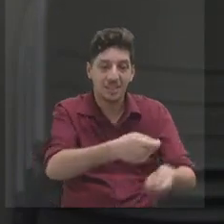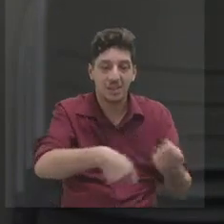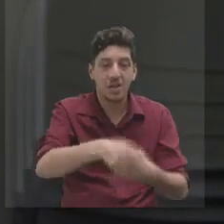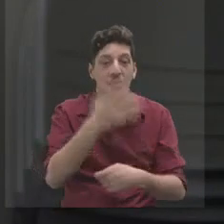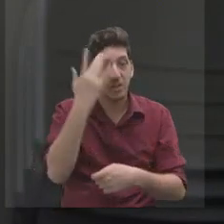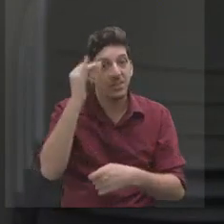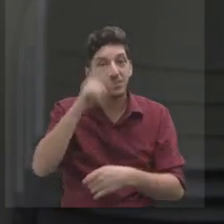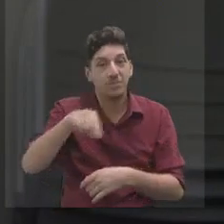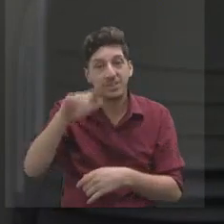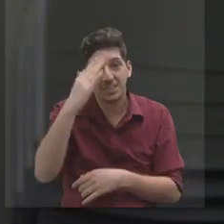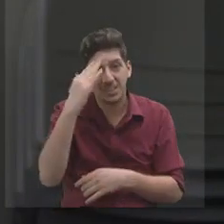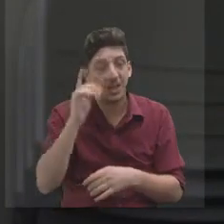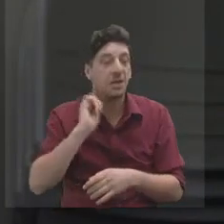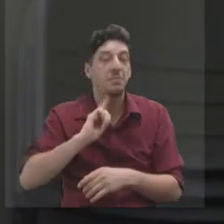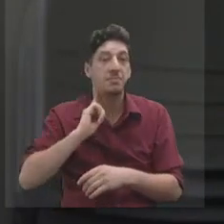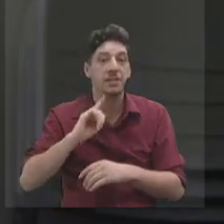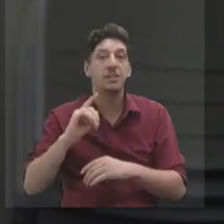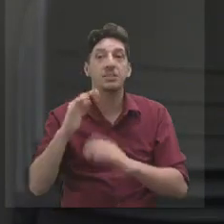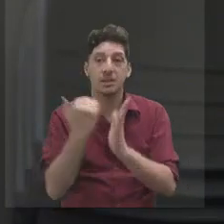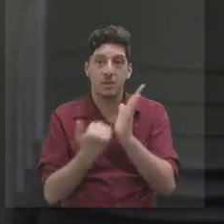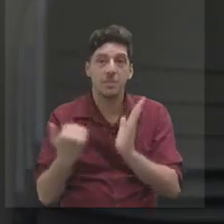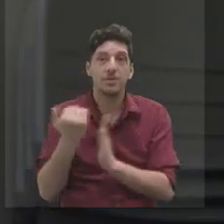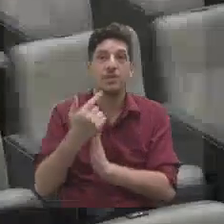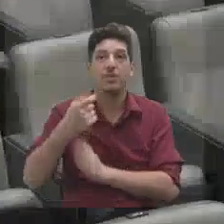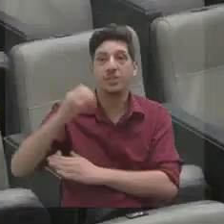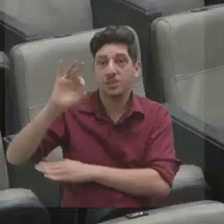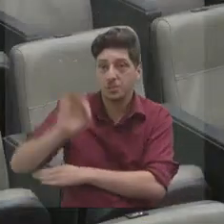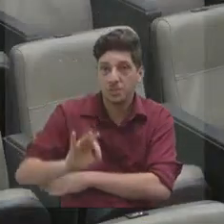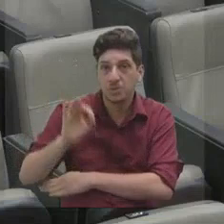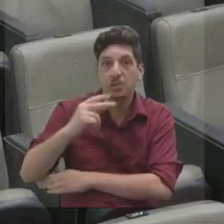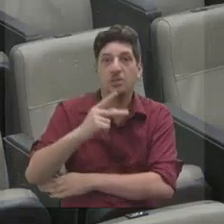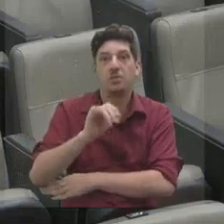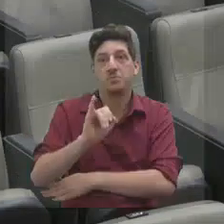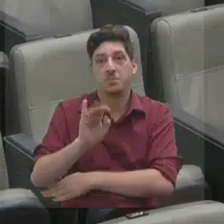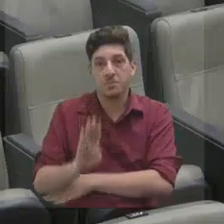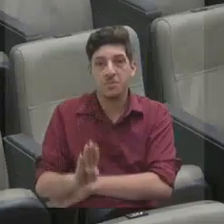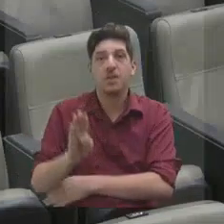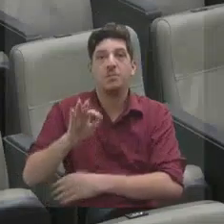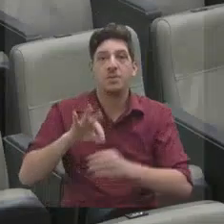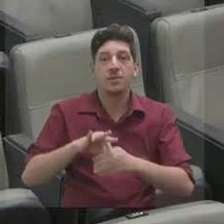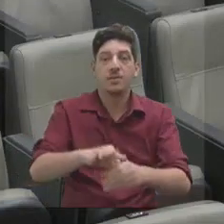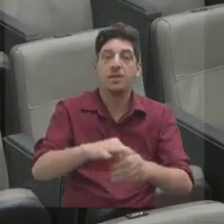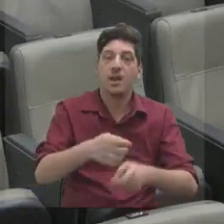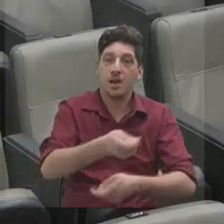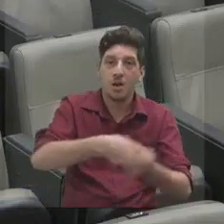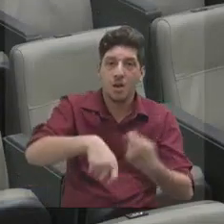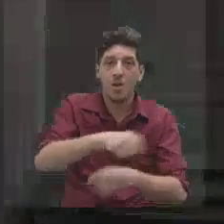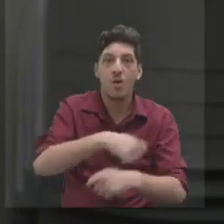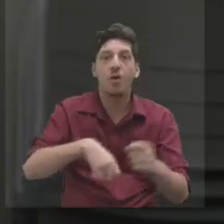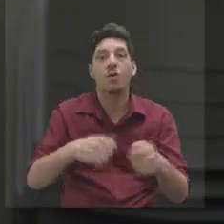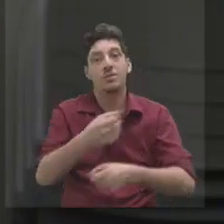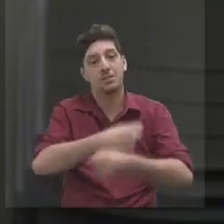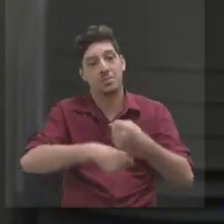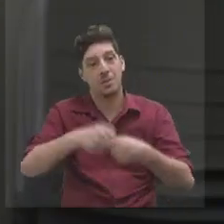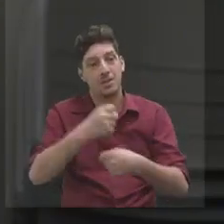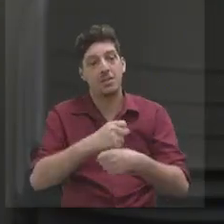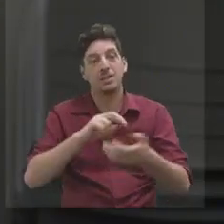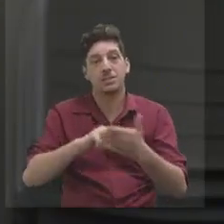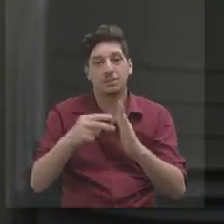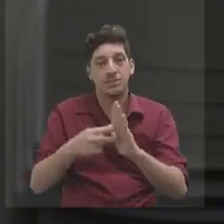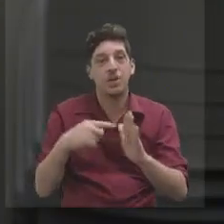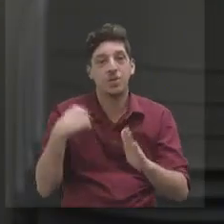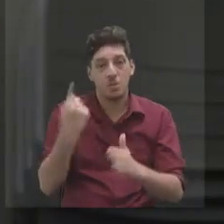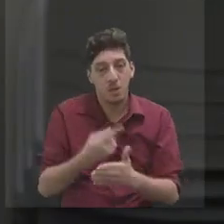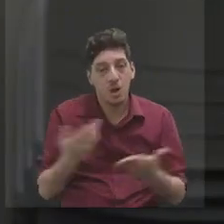Minas cresceu 20% seu PIB do agronegócio nesse último ano ou seja nós estamos